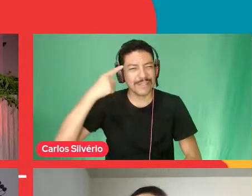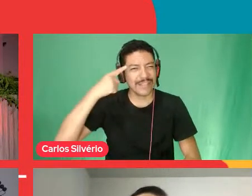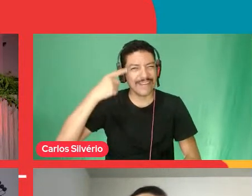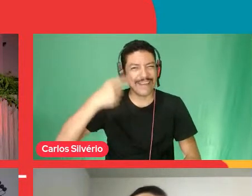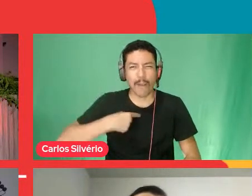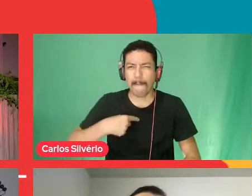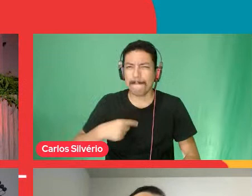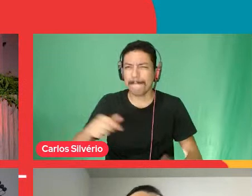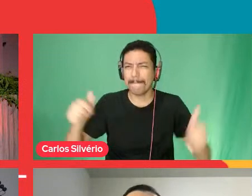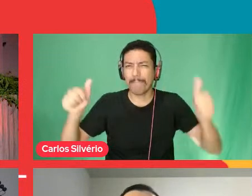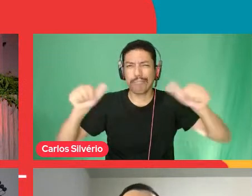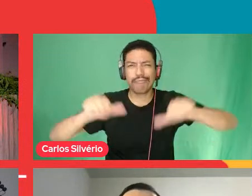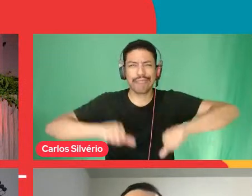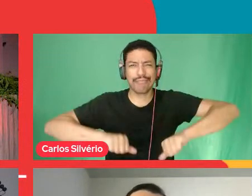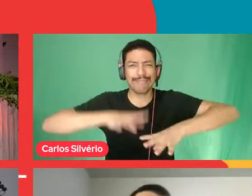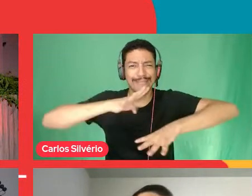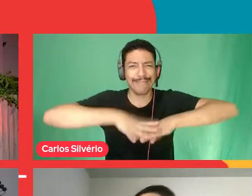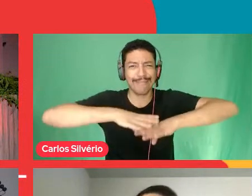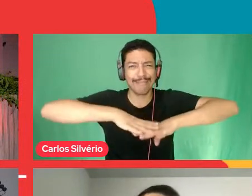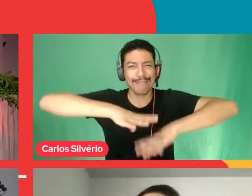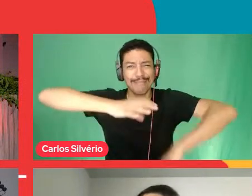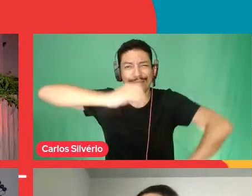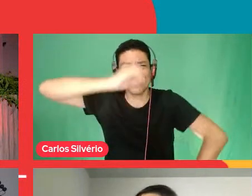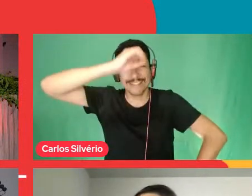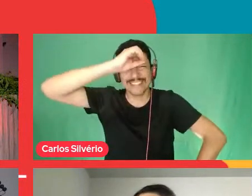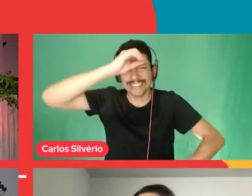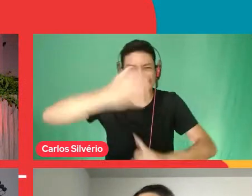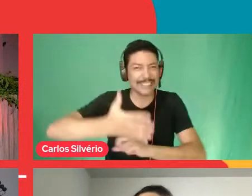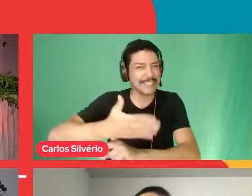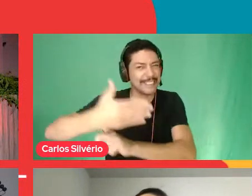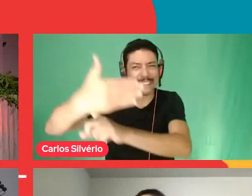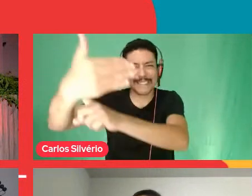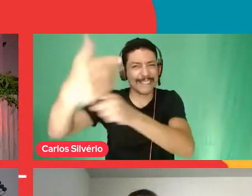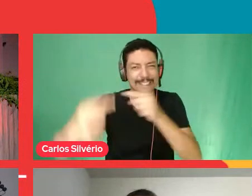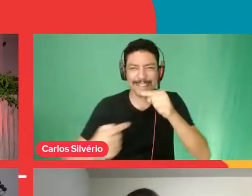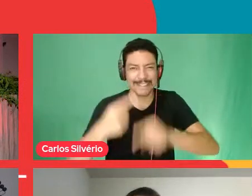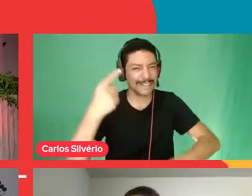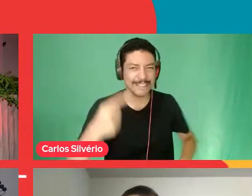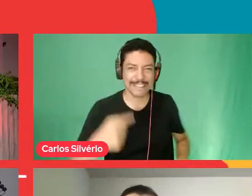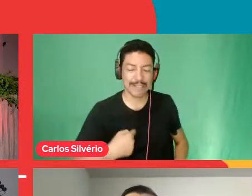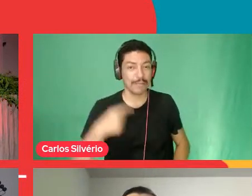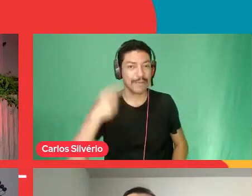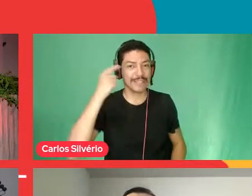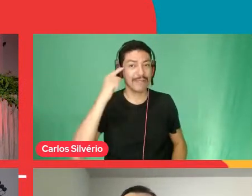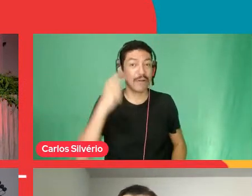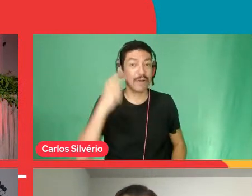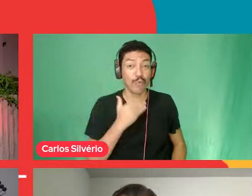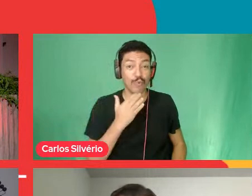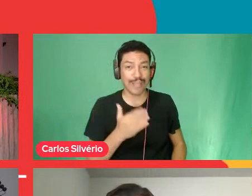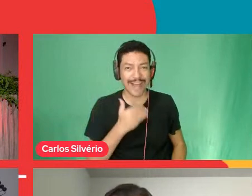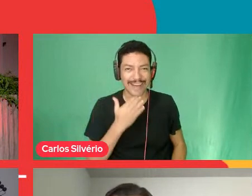péssima matemática e eu não ia lidar bem com tecnologia. Eu achava que era isso.